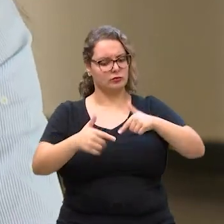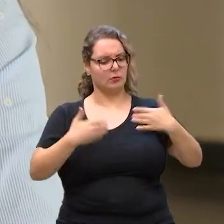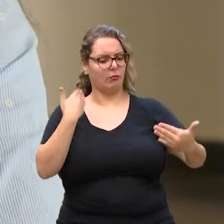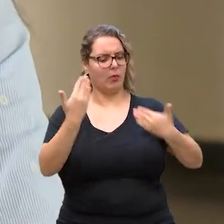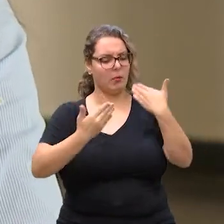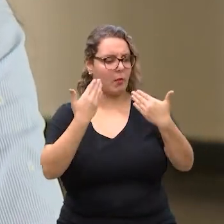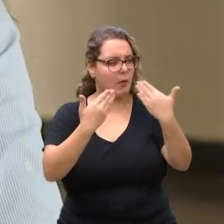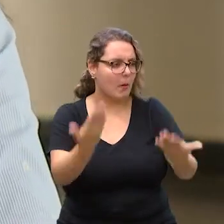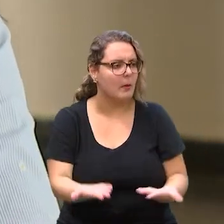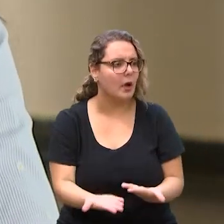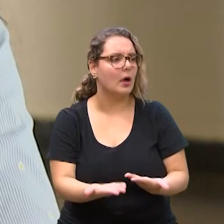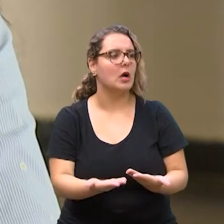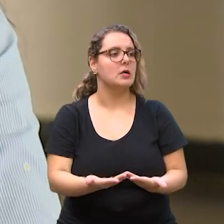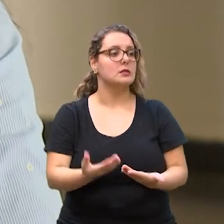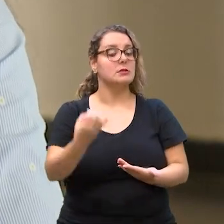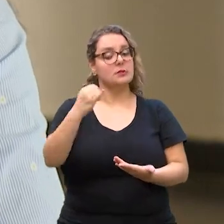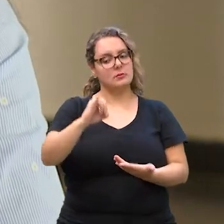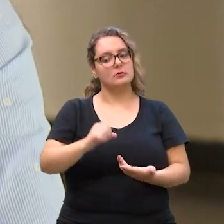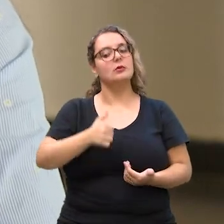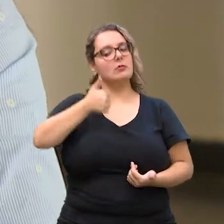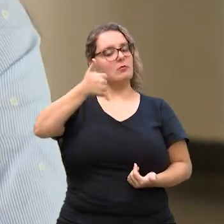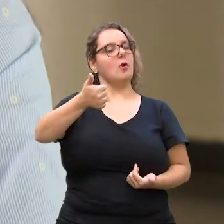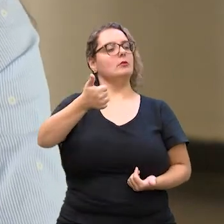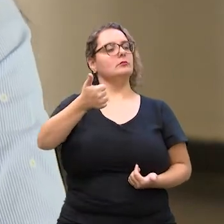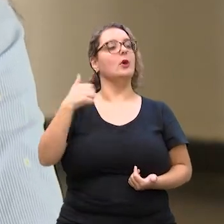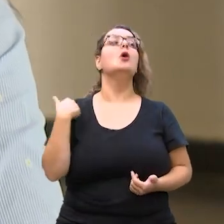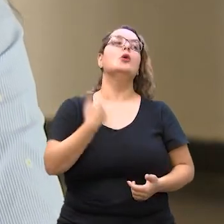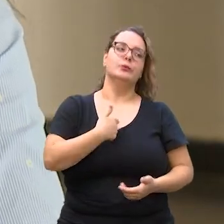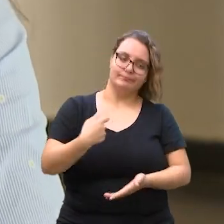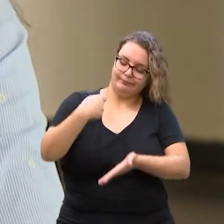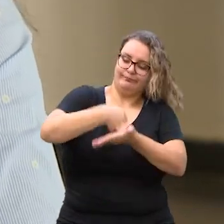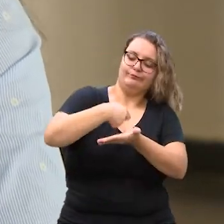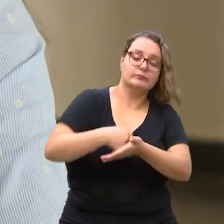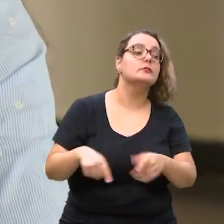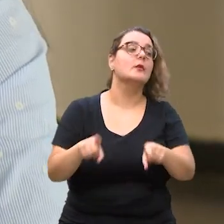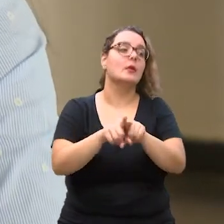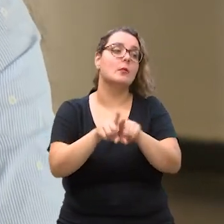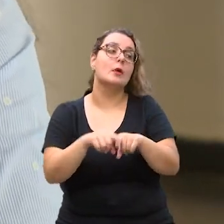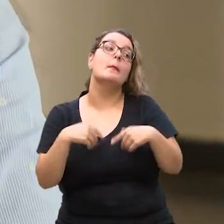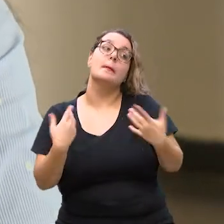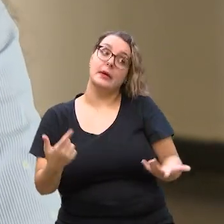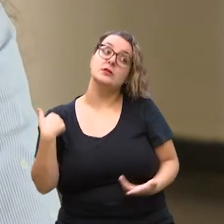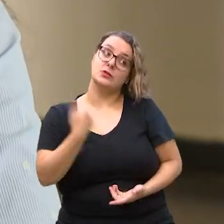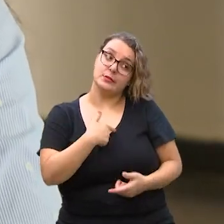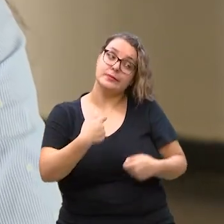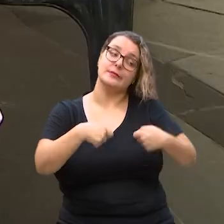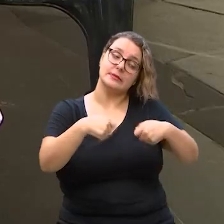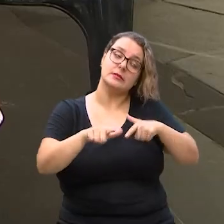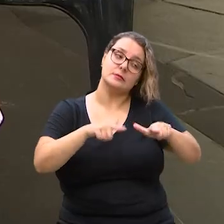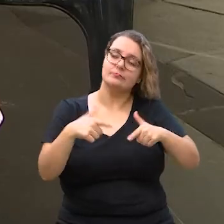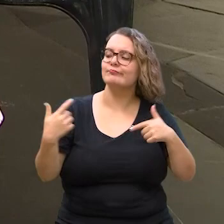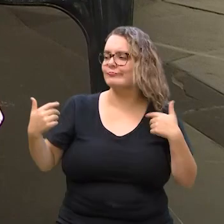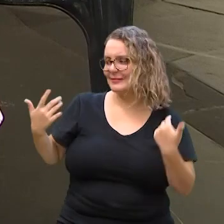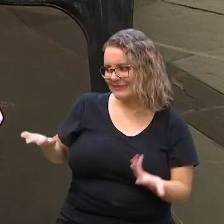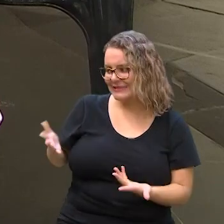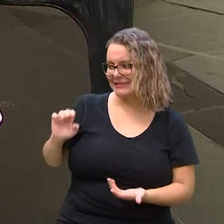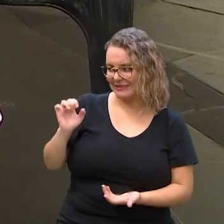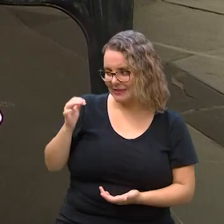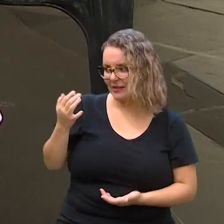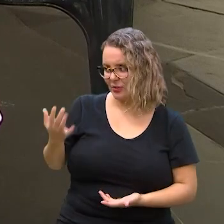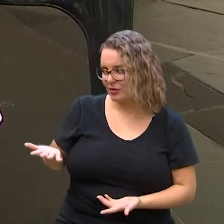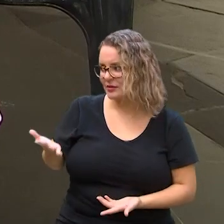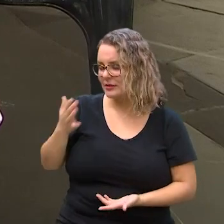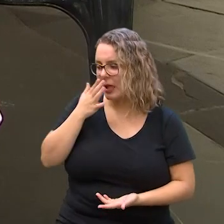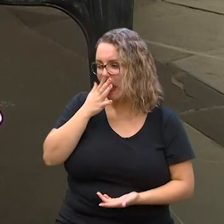se o desempenho for satisfatório, né? Então, a gente também sofre essa pressão, mas é a gente que tem que lidar com ela. E já aconteceu isso? Você